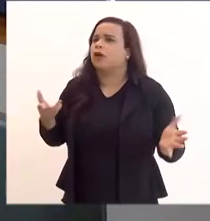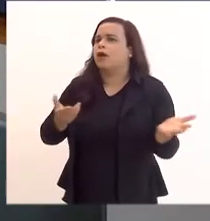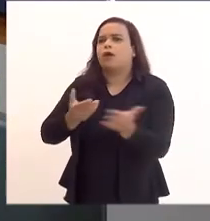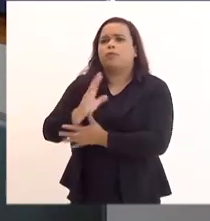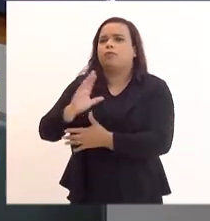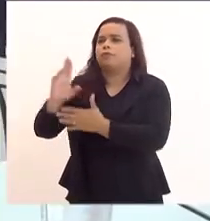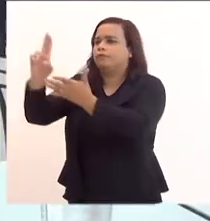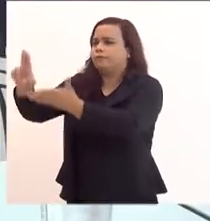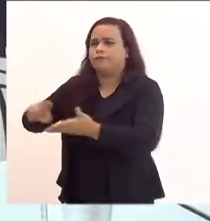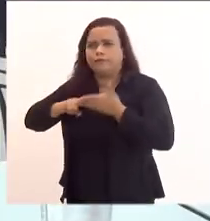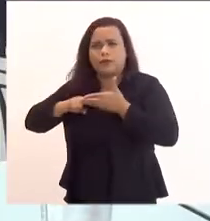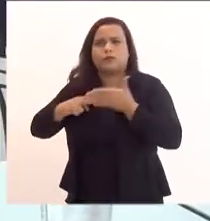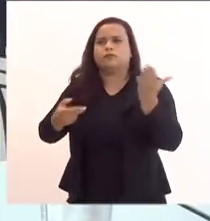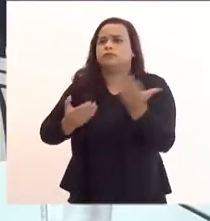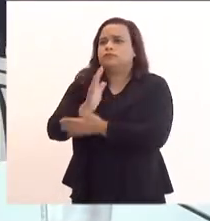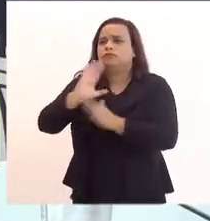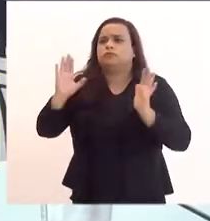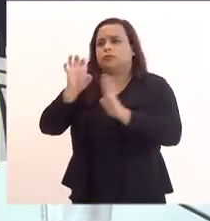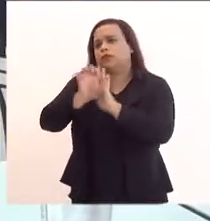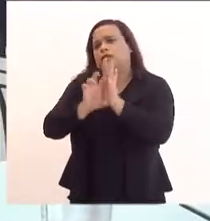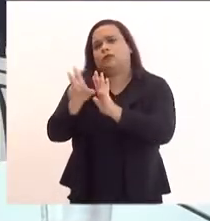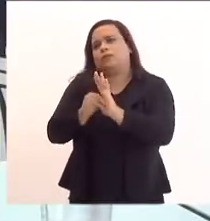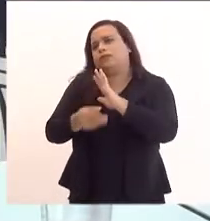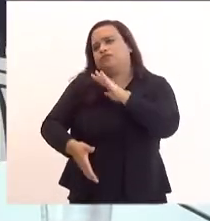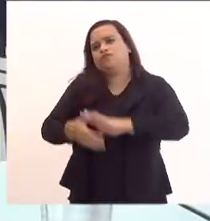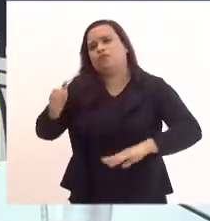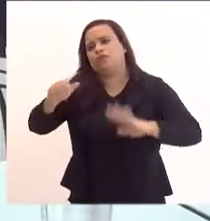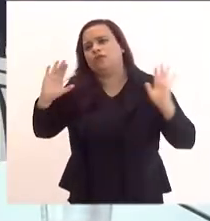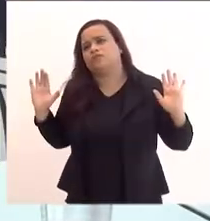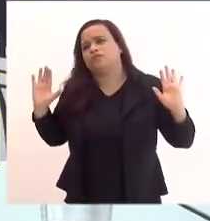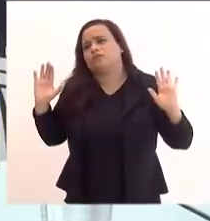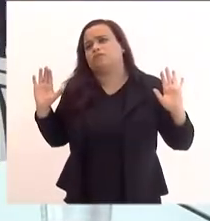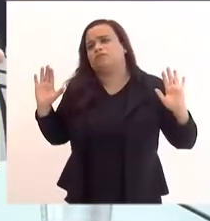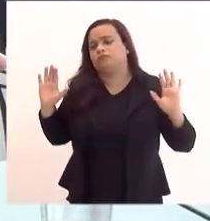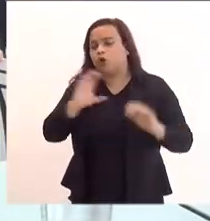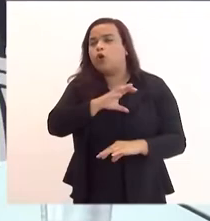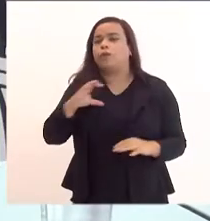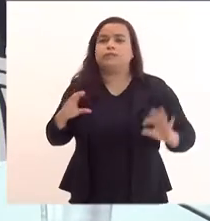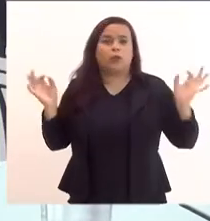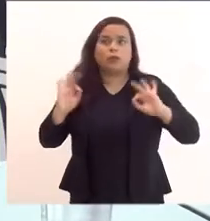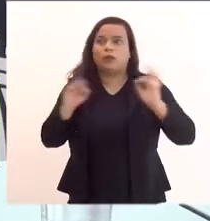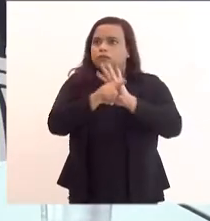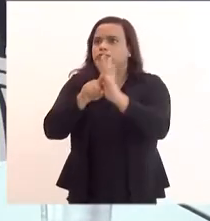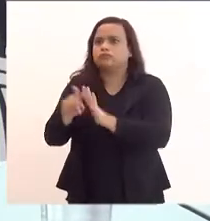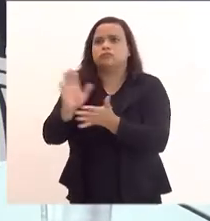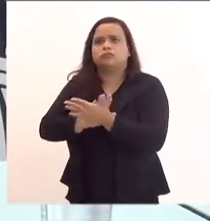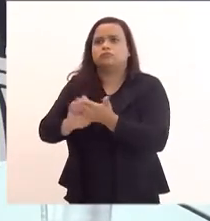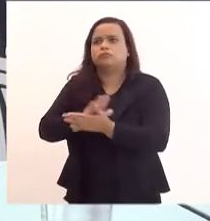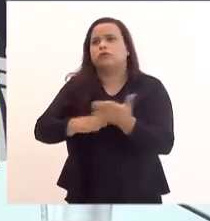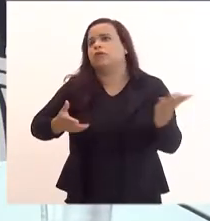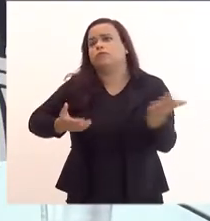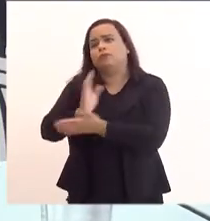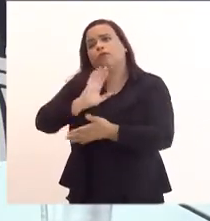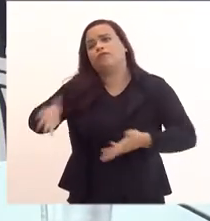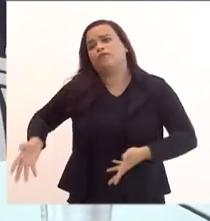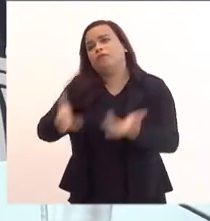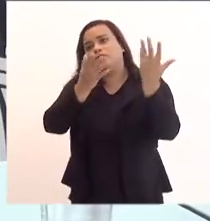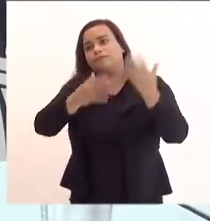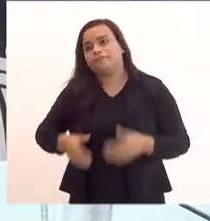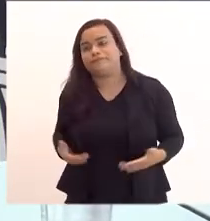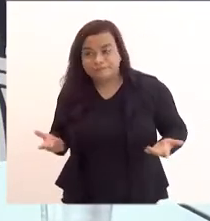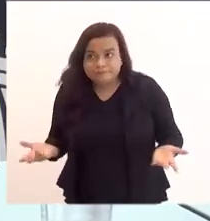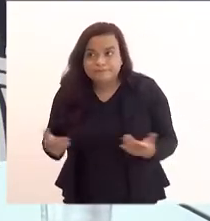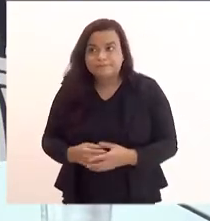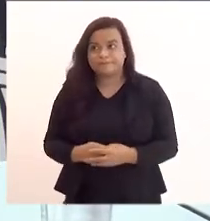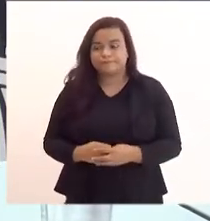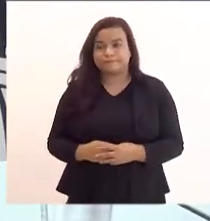Como veio. Eu retirei todas as emendas e aí não foi a comissão nenhuma, aprovou. Então, estou dizendo que